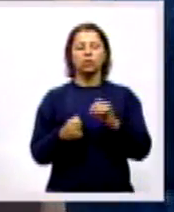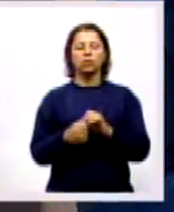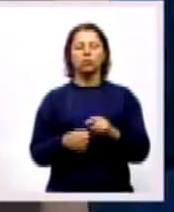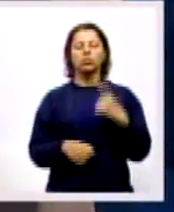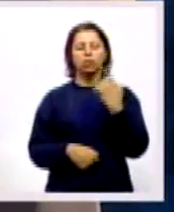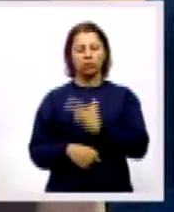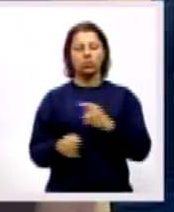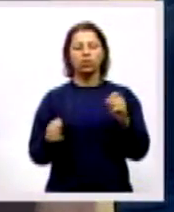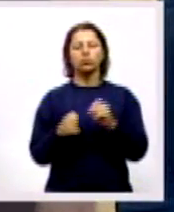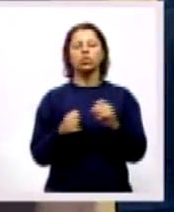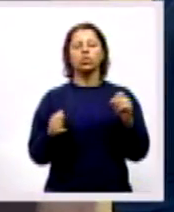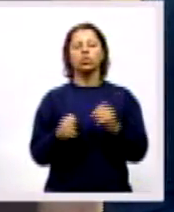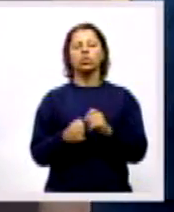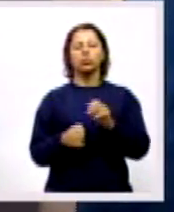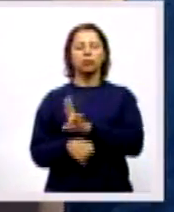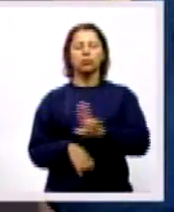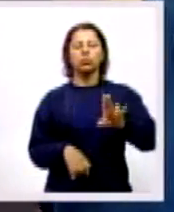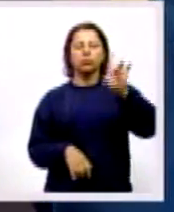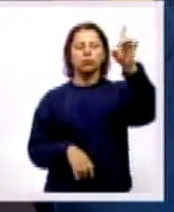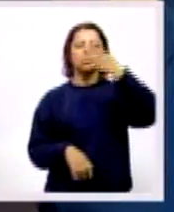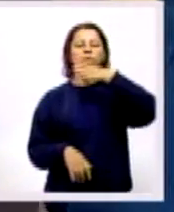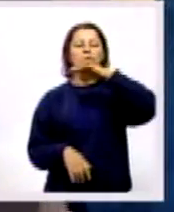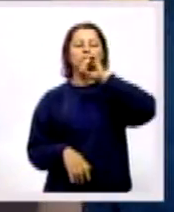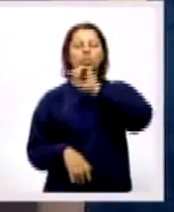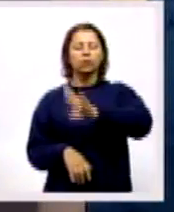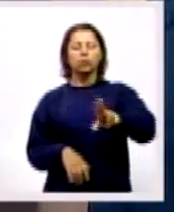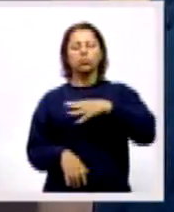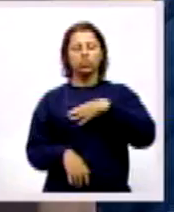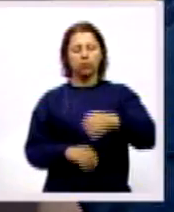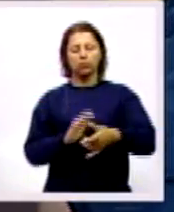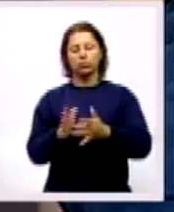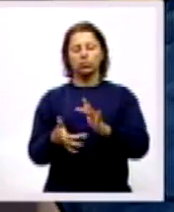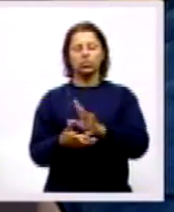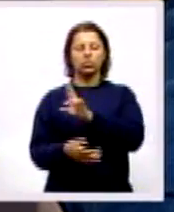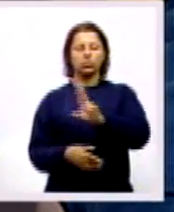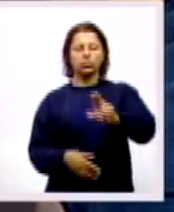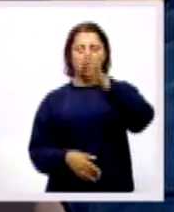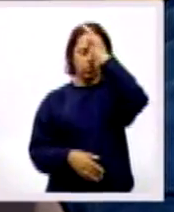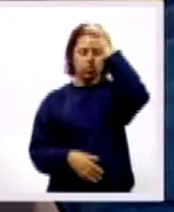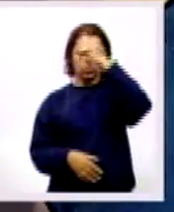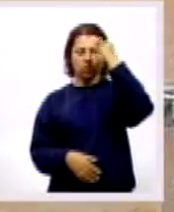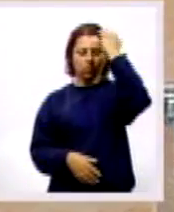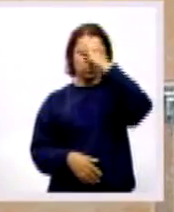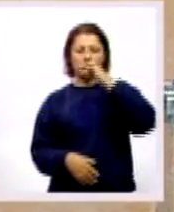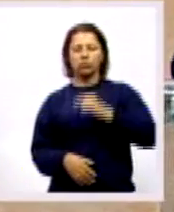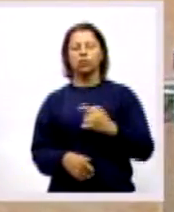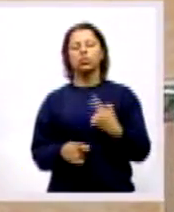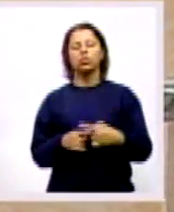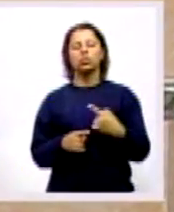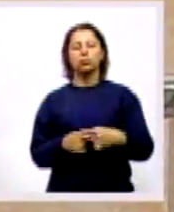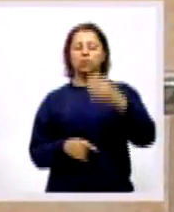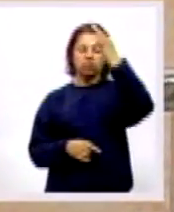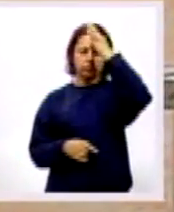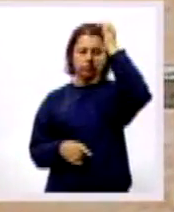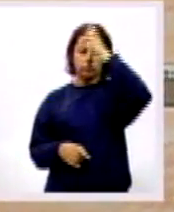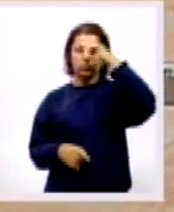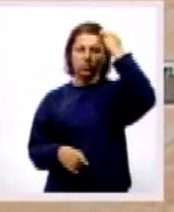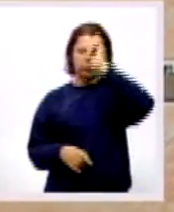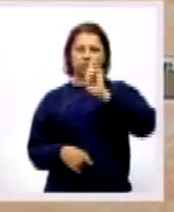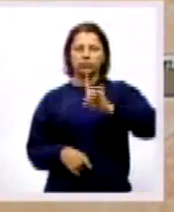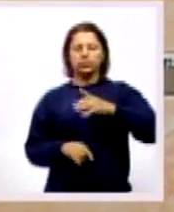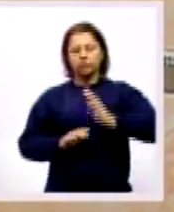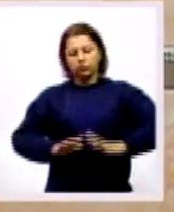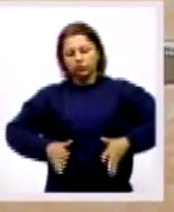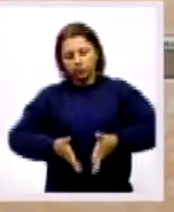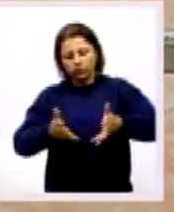realizamos em nome do Pai, do Filho, do Espírito Santo. O Espírito é justamente este movimento